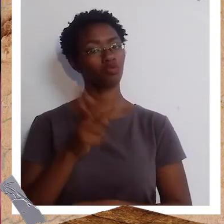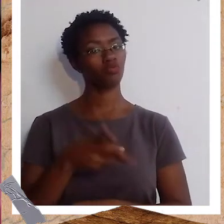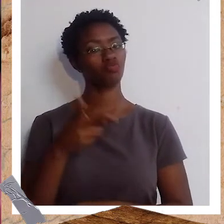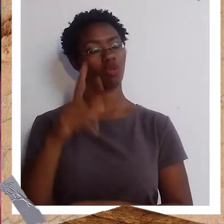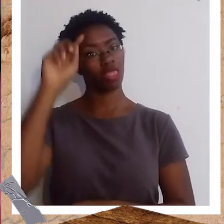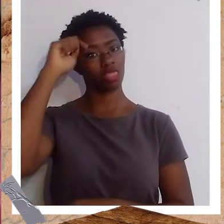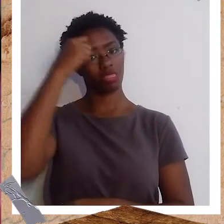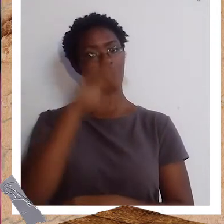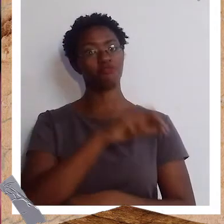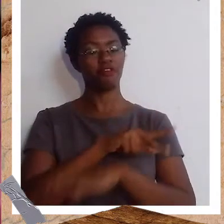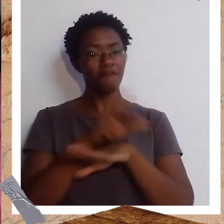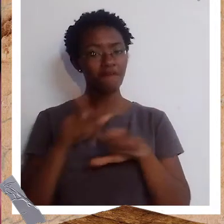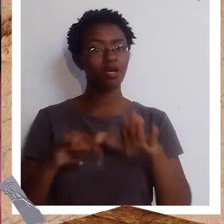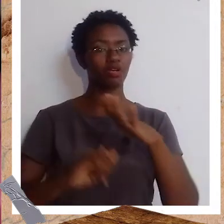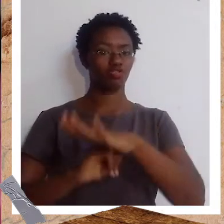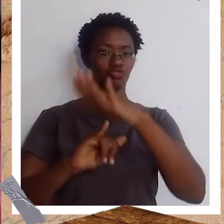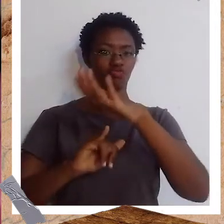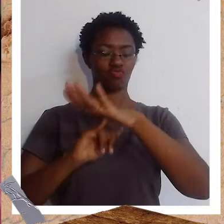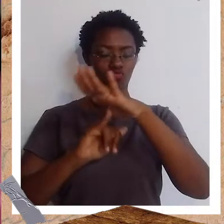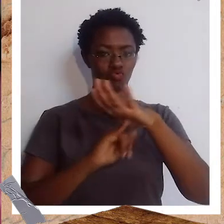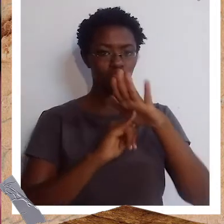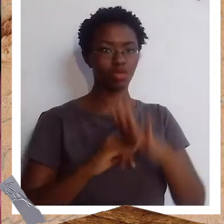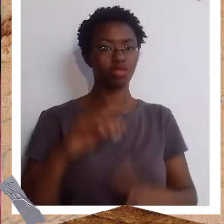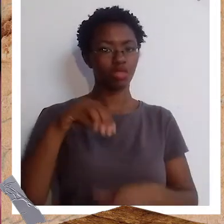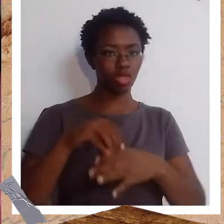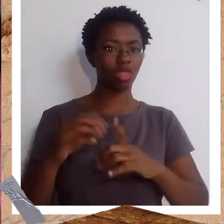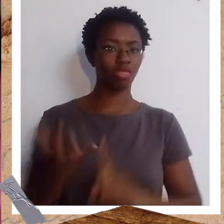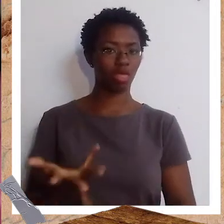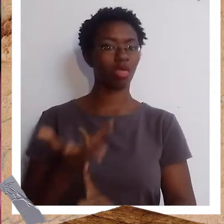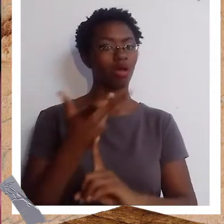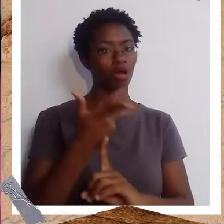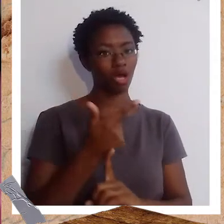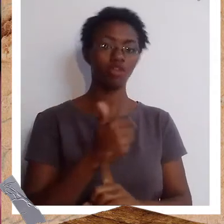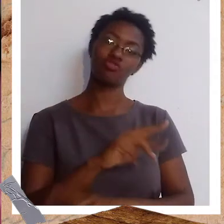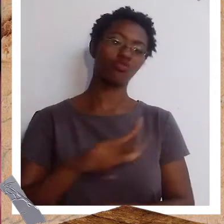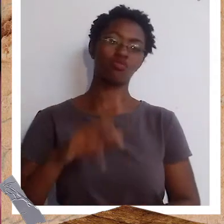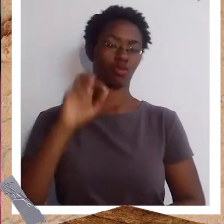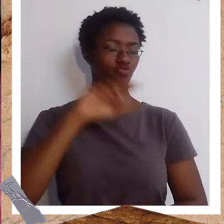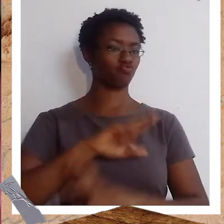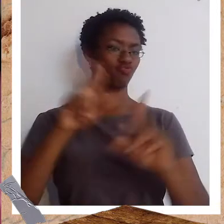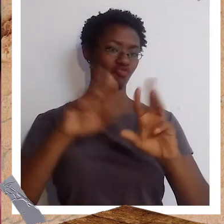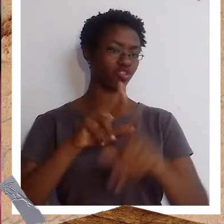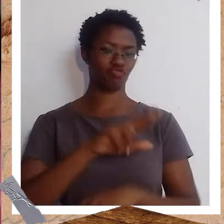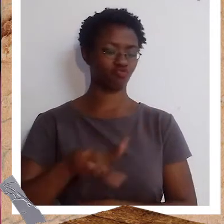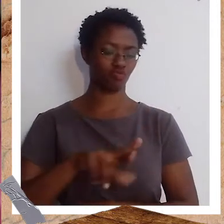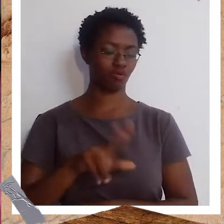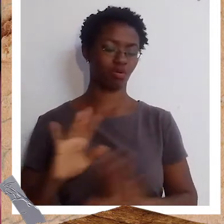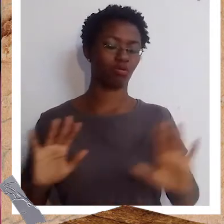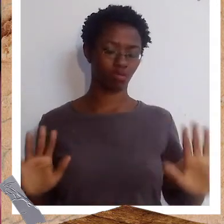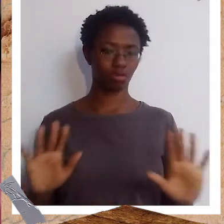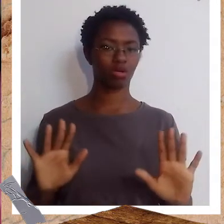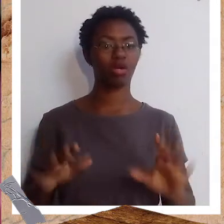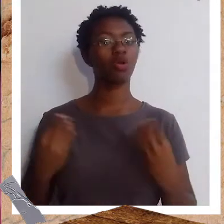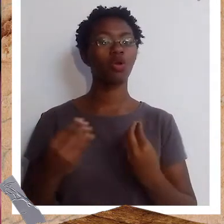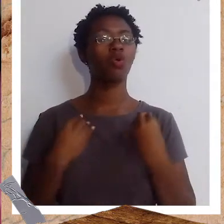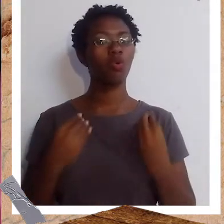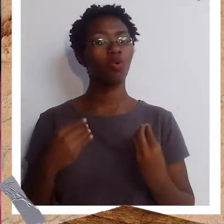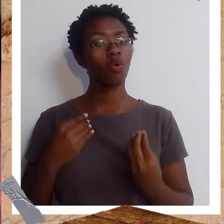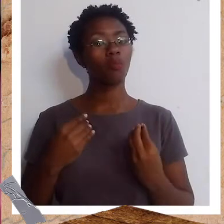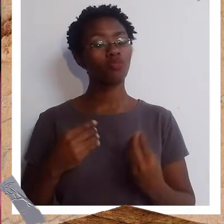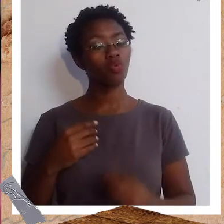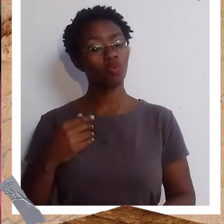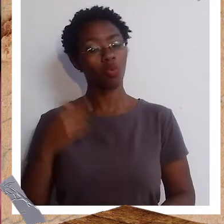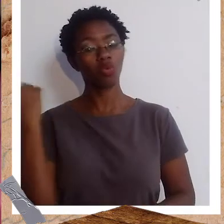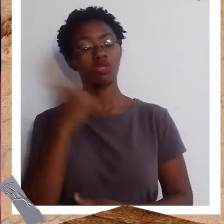várias instituições, e no sistema de arte, no campo das artes, não é diferente. E como a gente pode garantir as permanências negras que